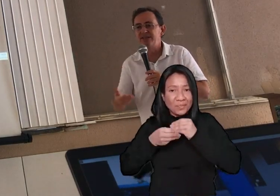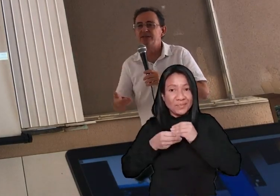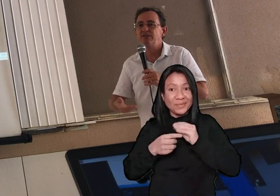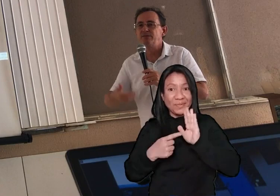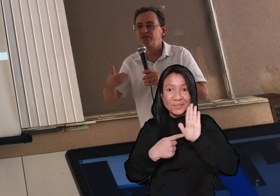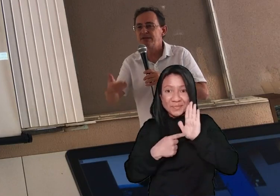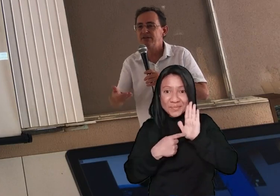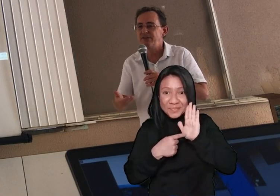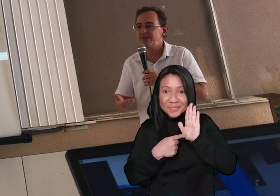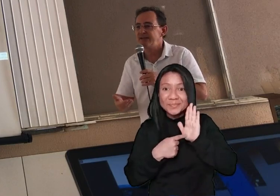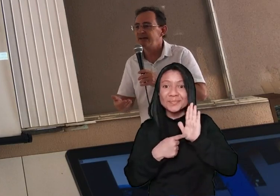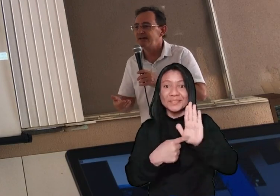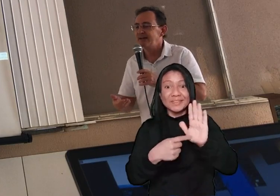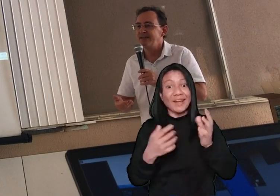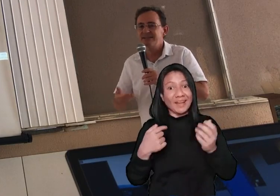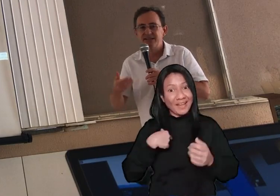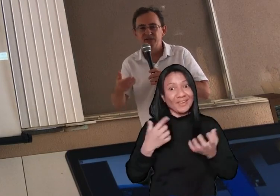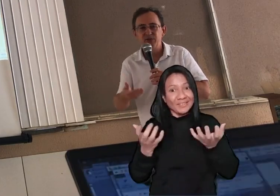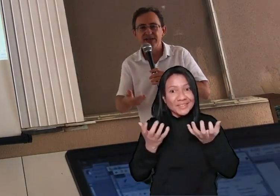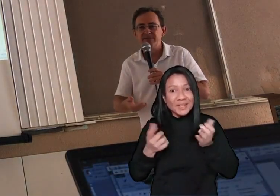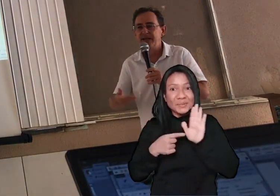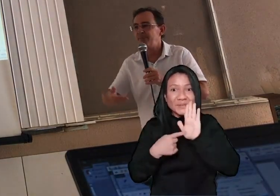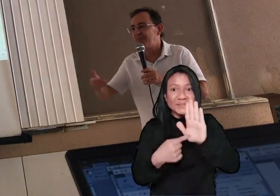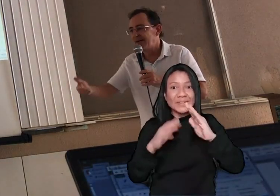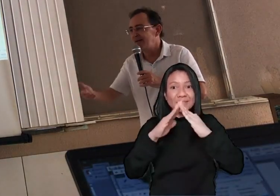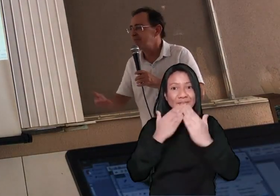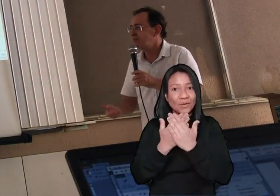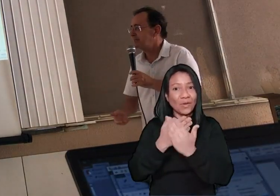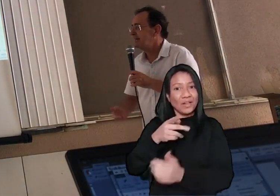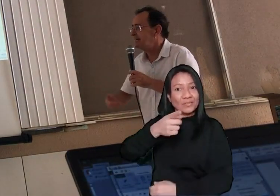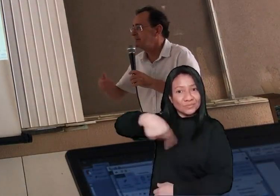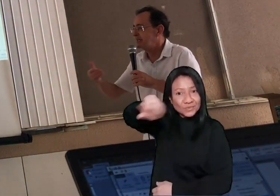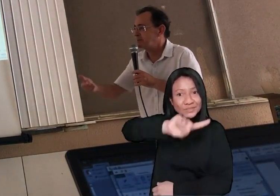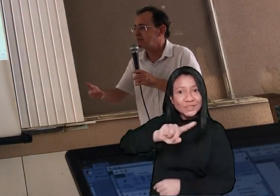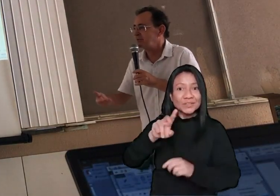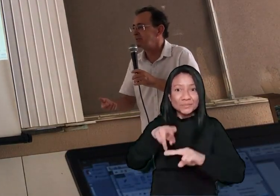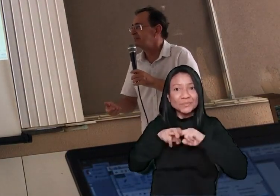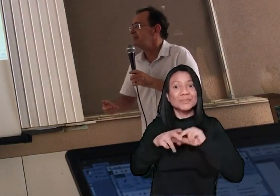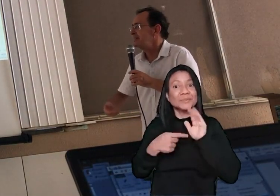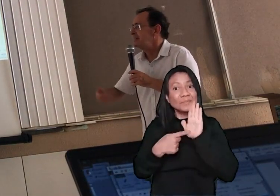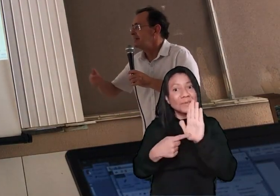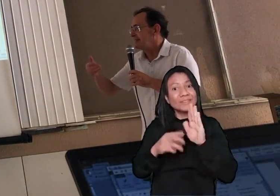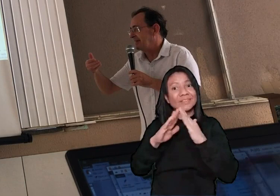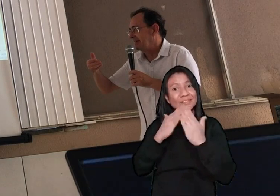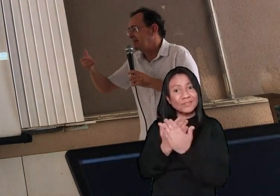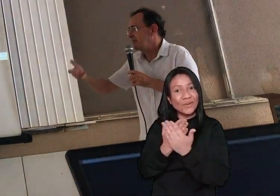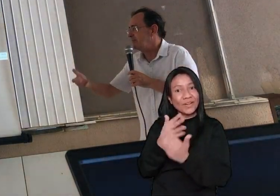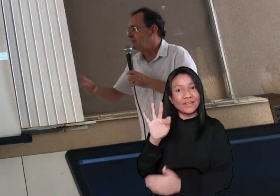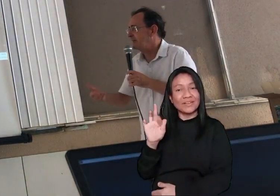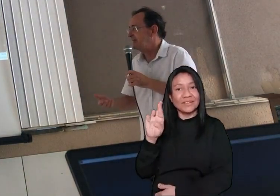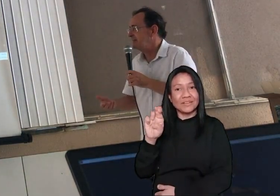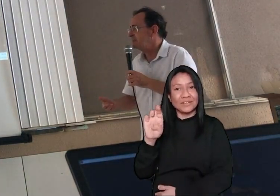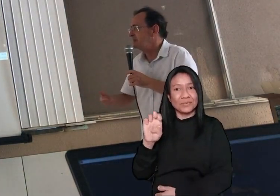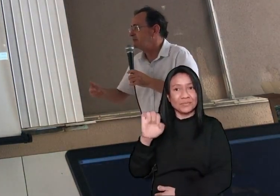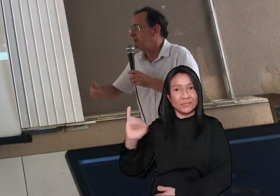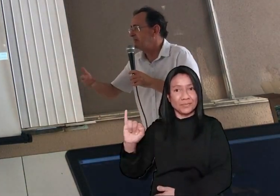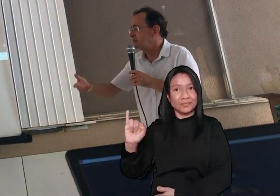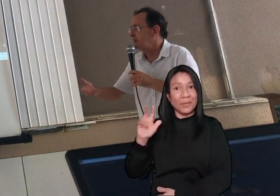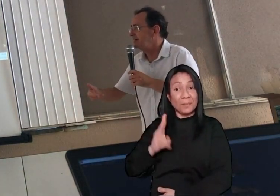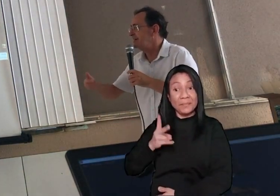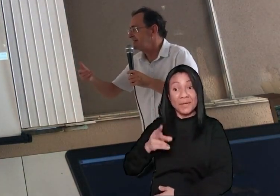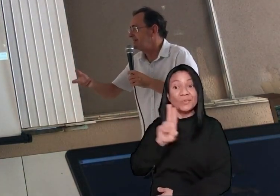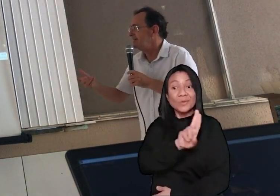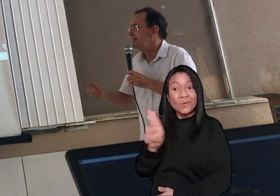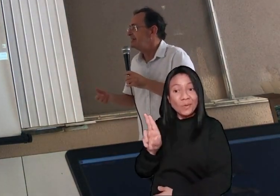do Frei, não, vamos colocar a foto da escola também para mostrar para as pessoas que o Frei deu um nome